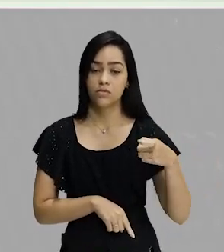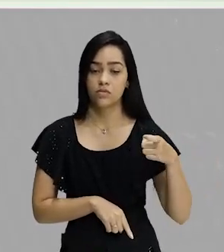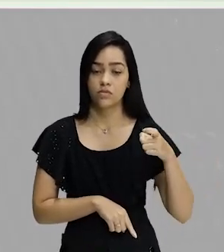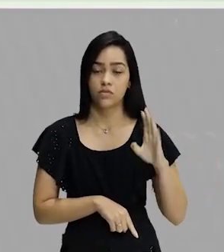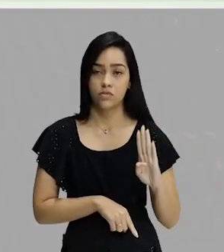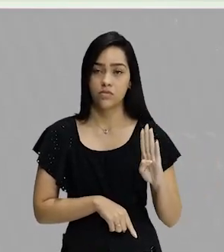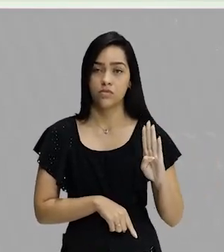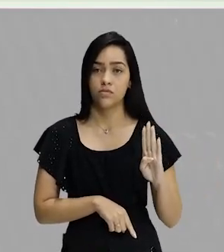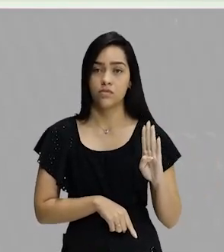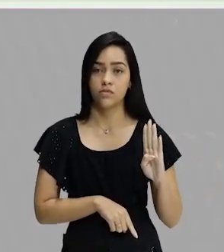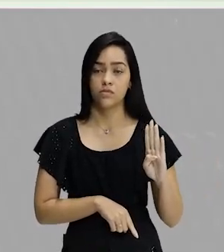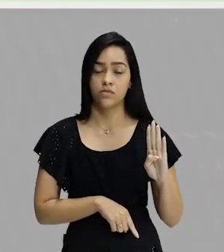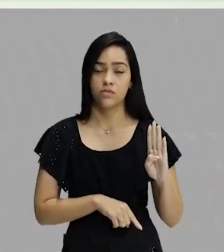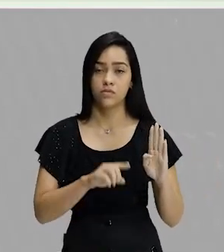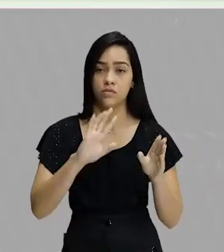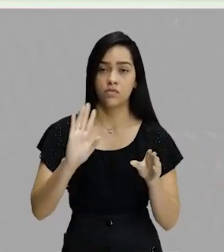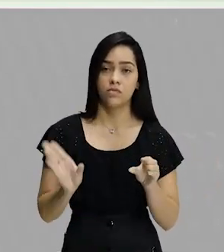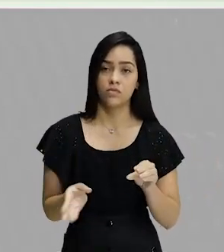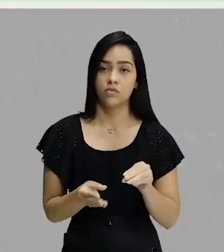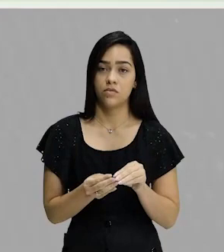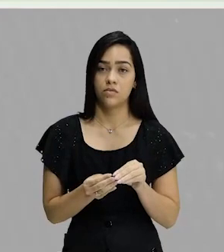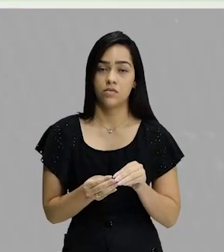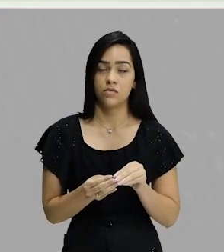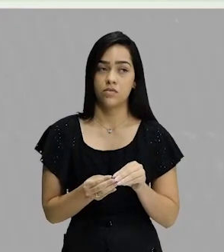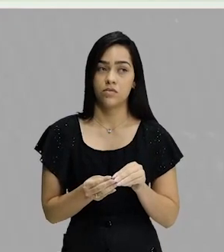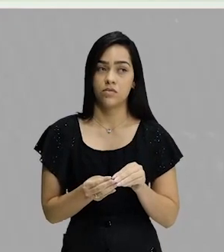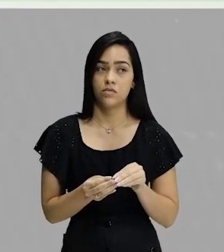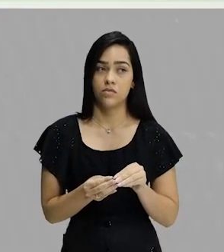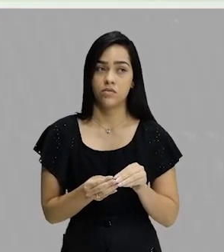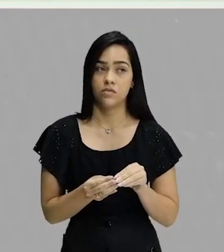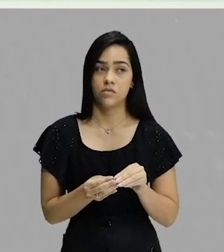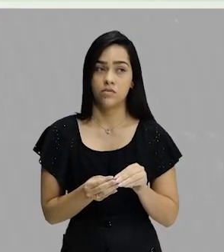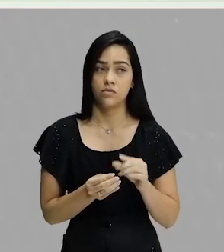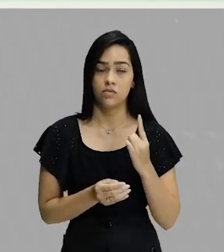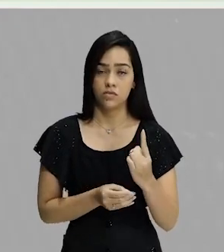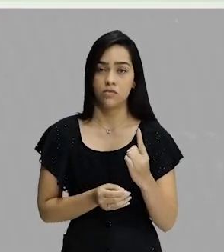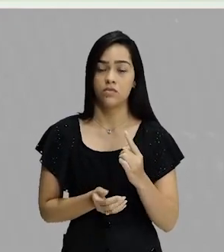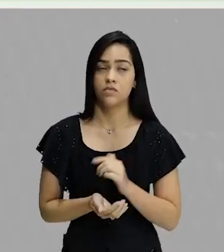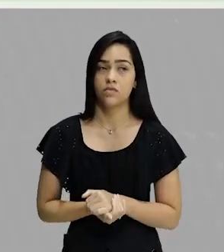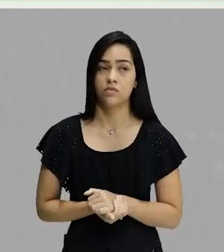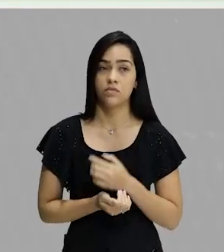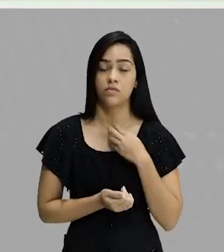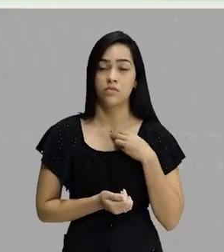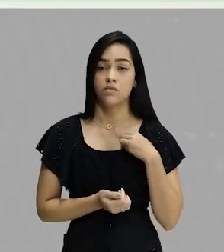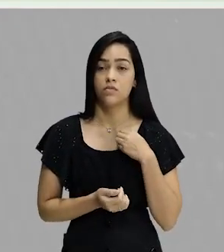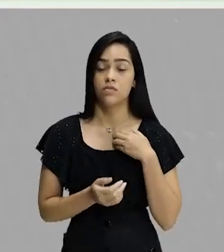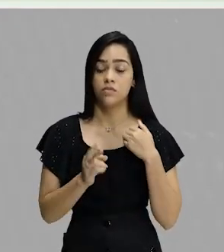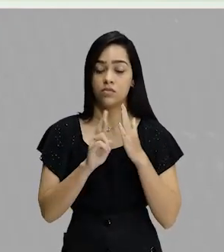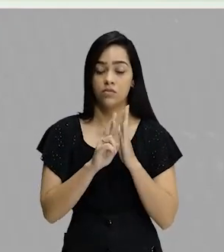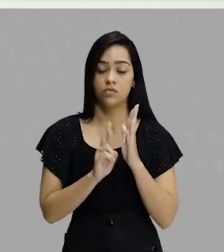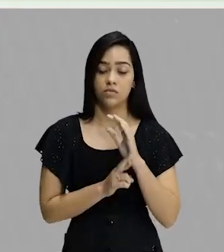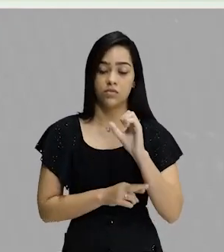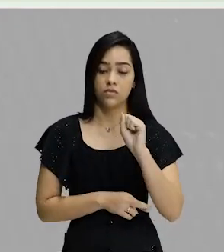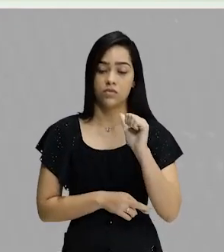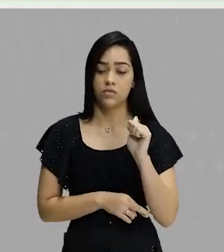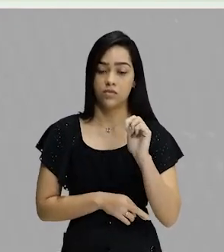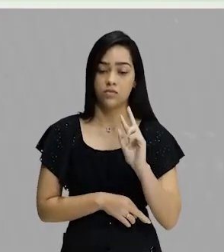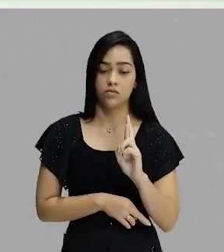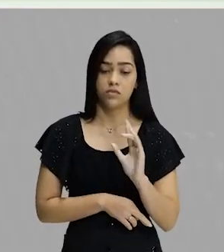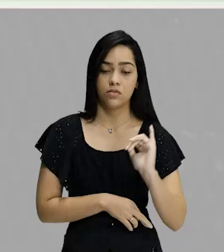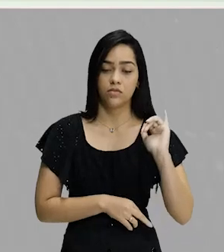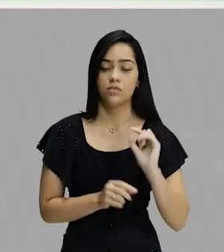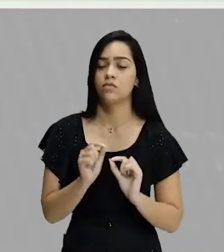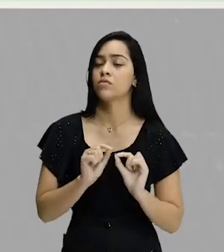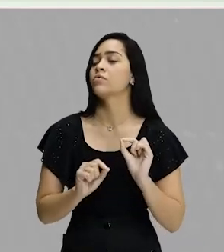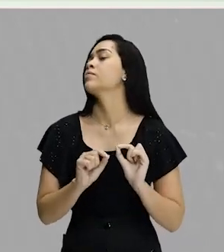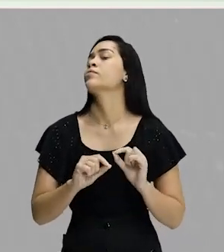yb, completar aqui com 1 e 1. E pela regra de Sarri, né, vocês estão lembrados, o que